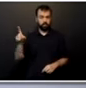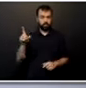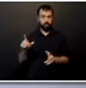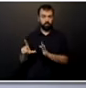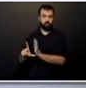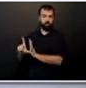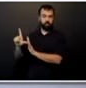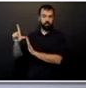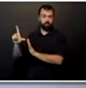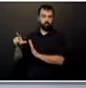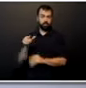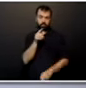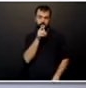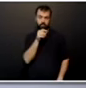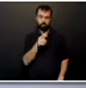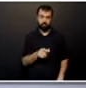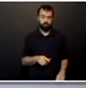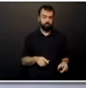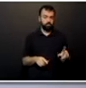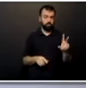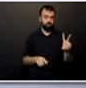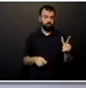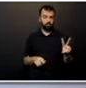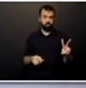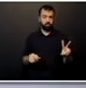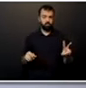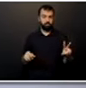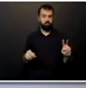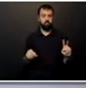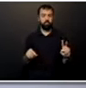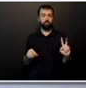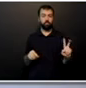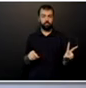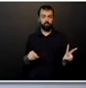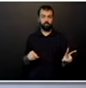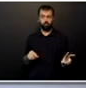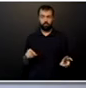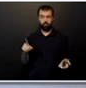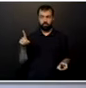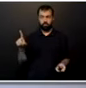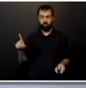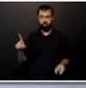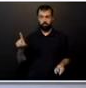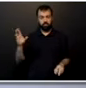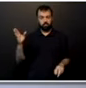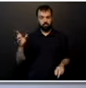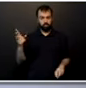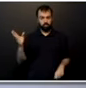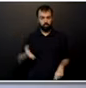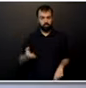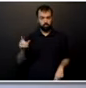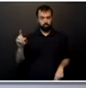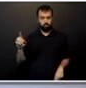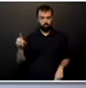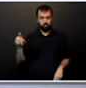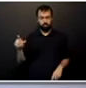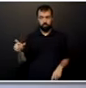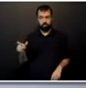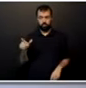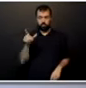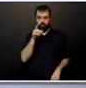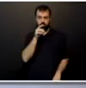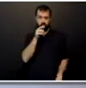para dois saquinhos de arroz 1 litro e meio e por esse por esse